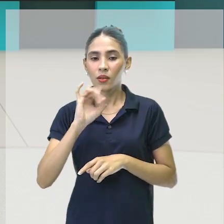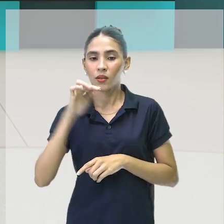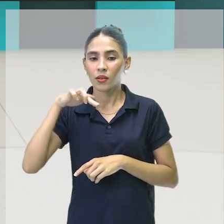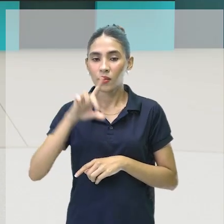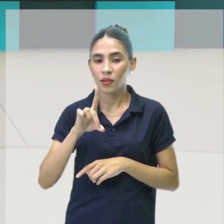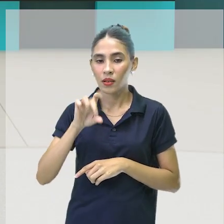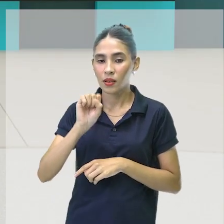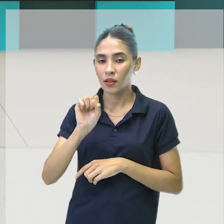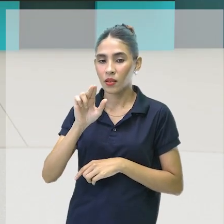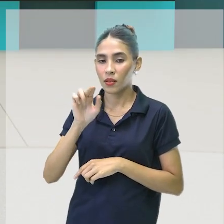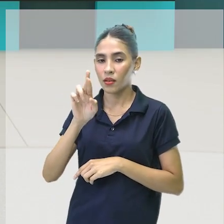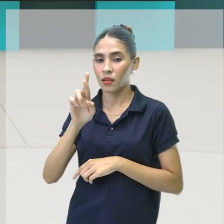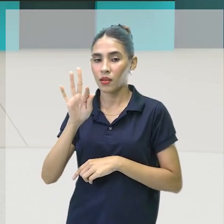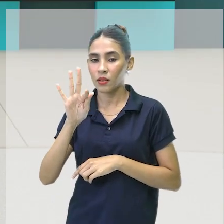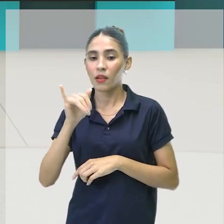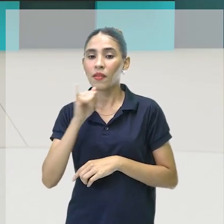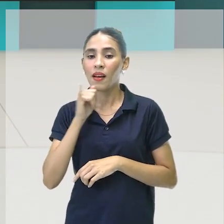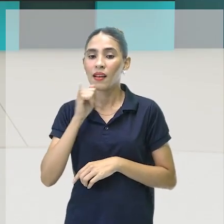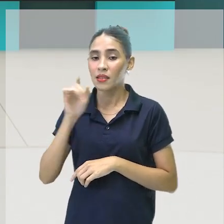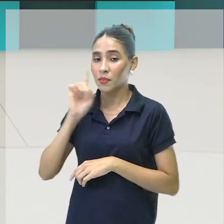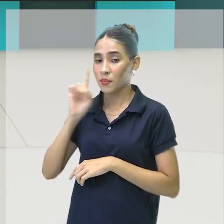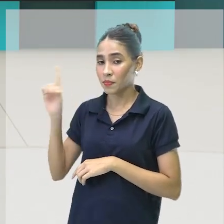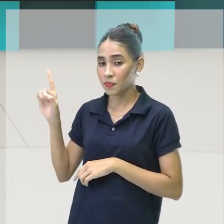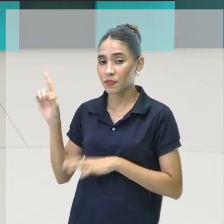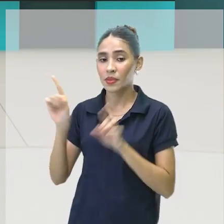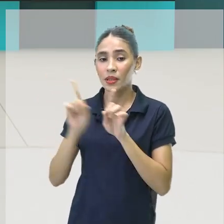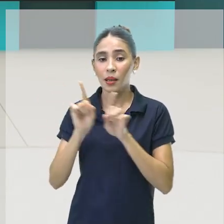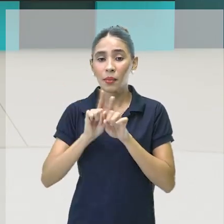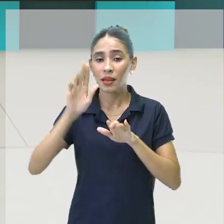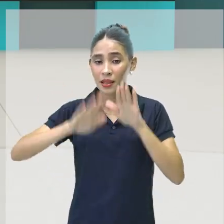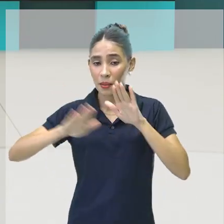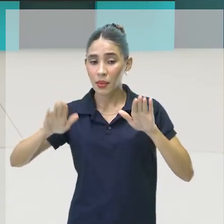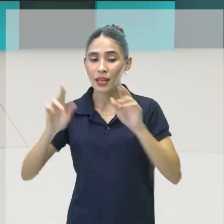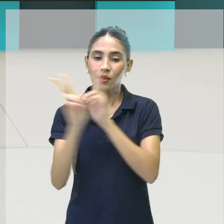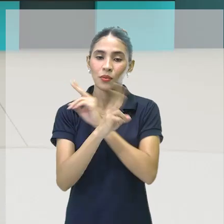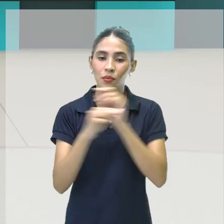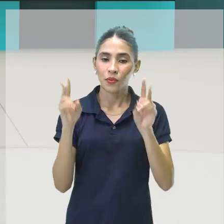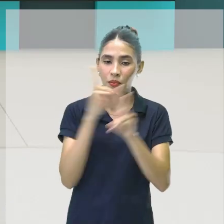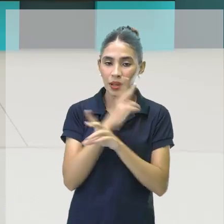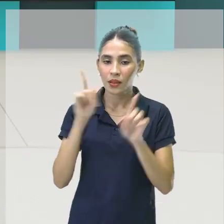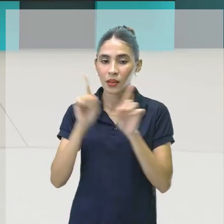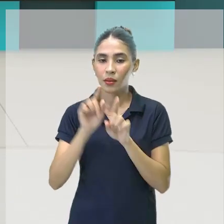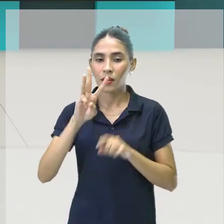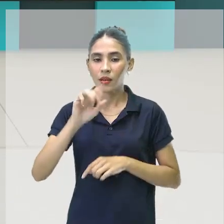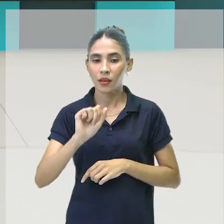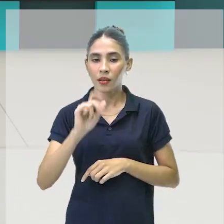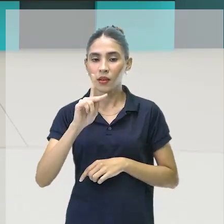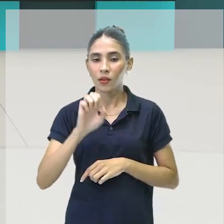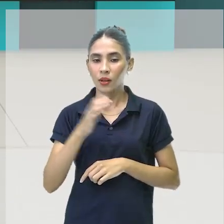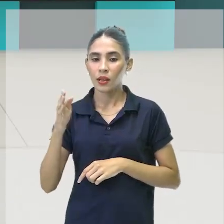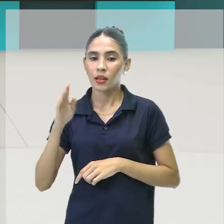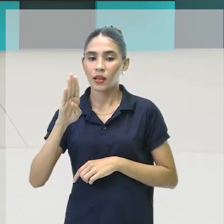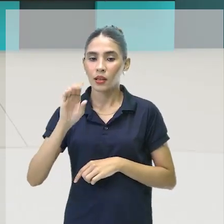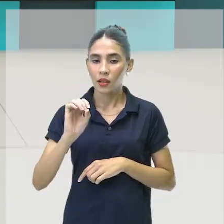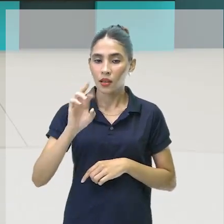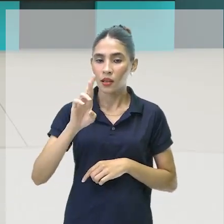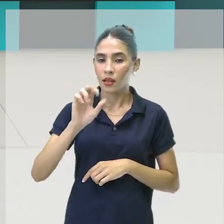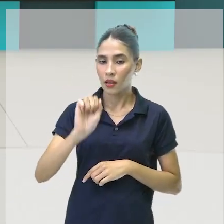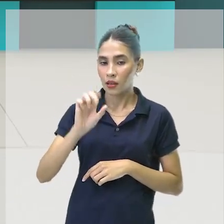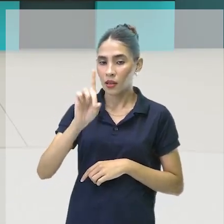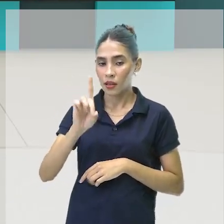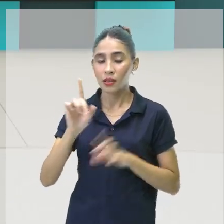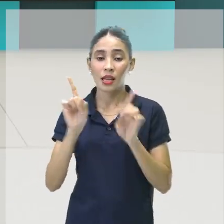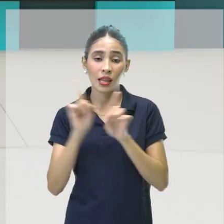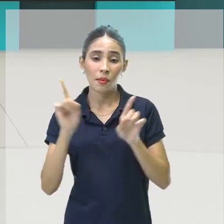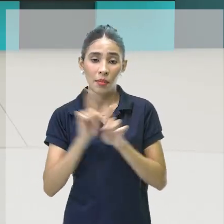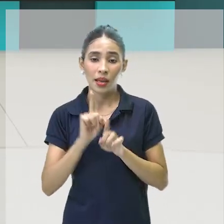windsurf, que nós temos aí uma vela, que também vai depender aí do vento. Nós temos o wakeboard, ou wake, que